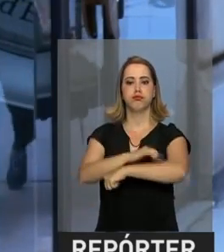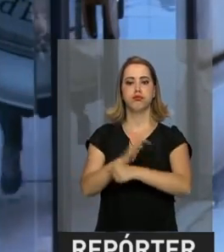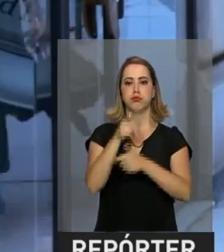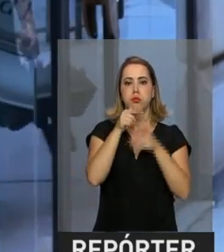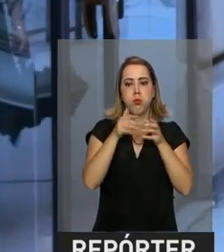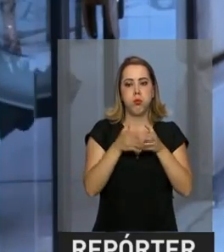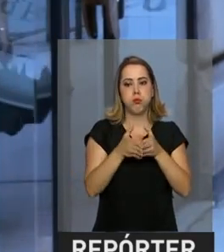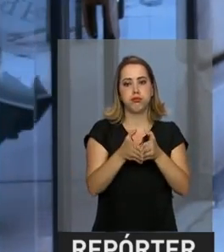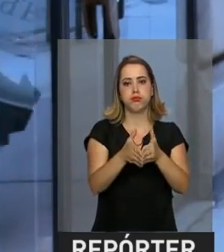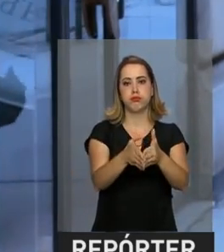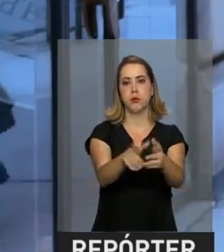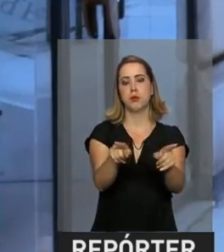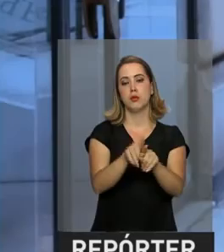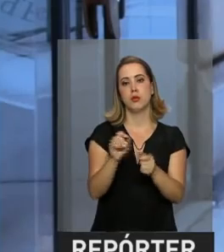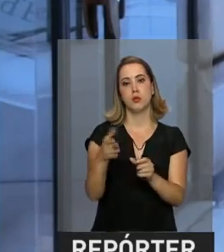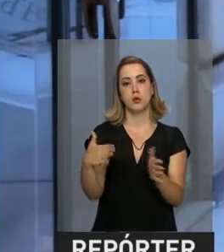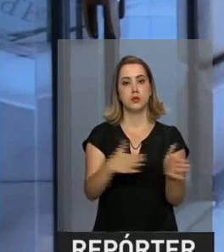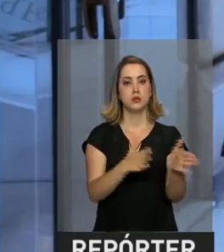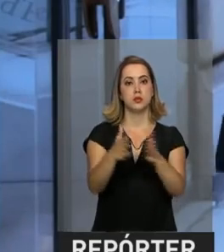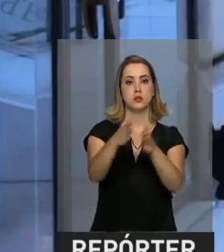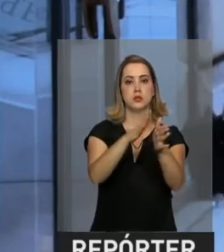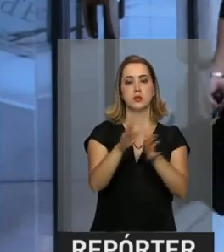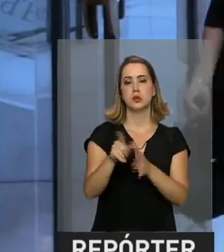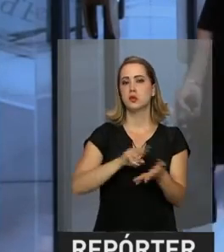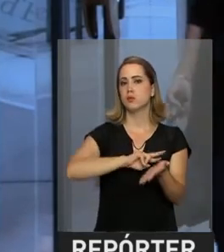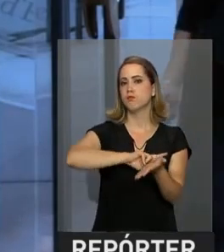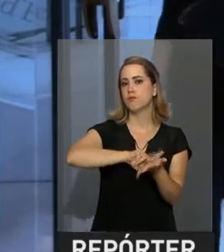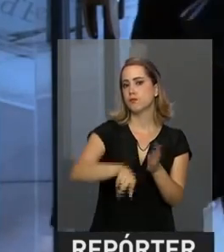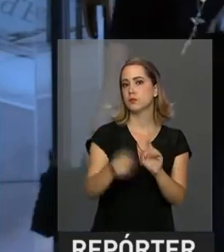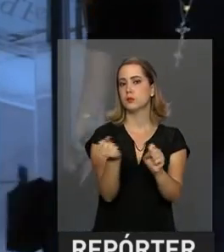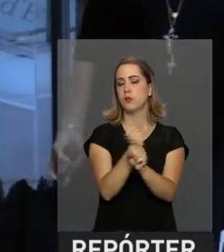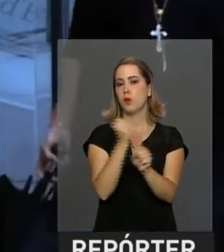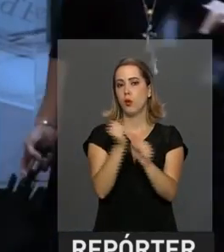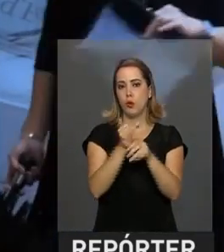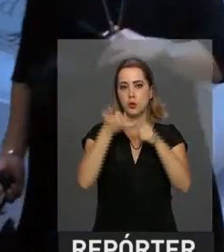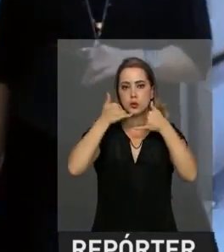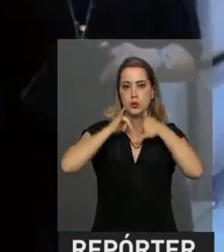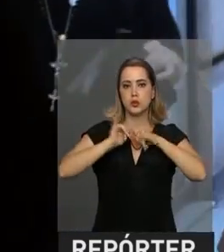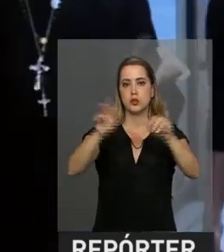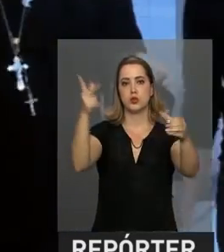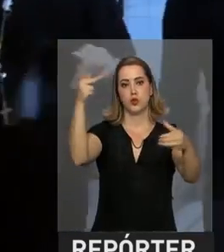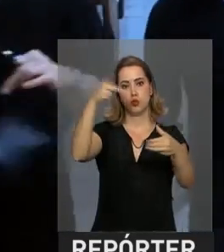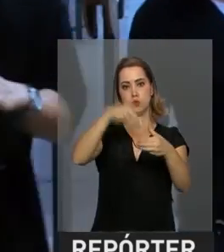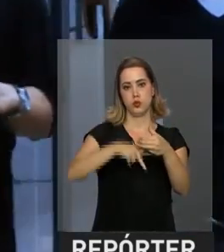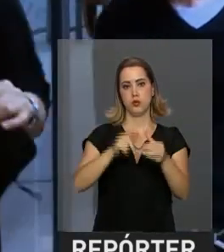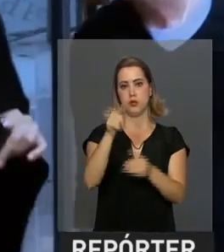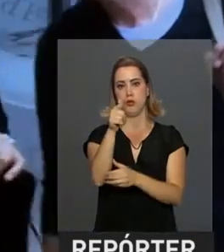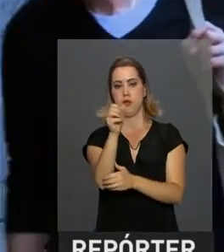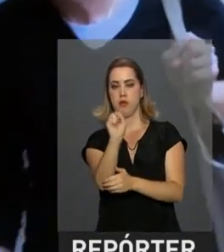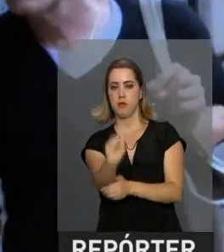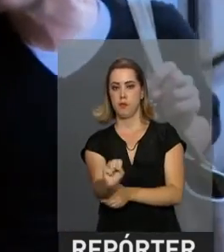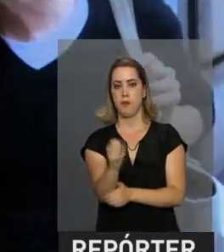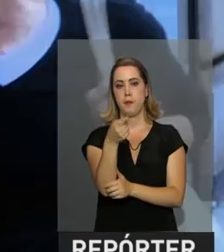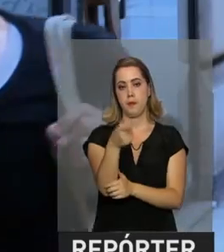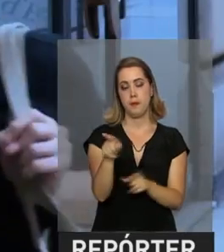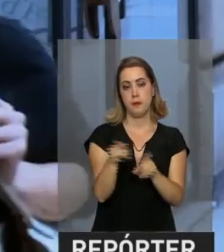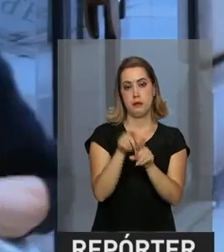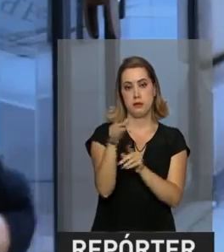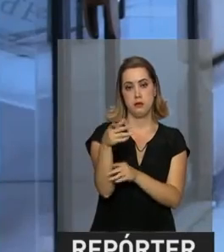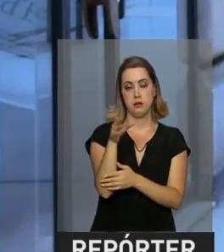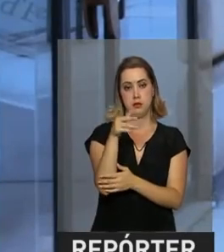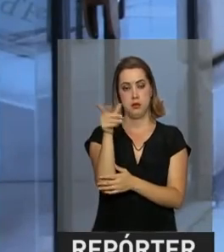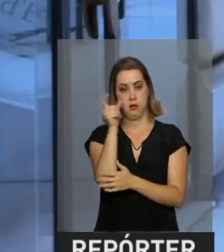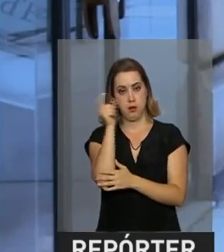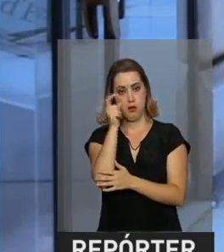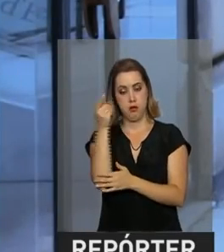ferrovias saneamento básico além das áreas de energia petróleo e gás natural a ideia é atrair